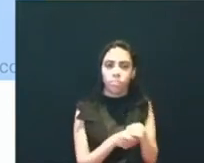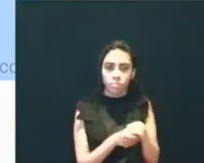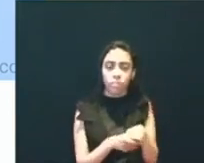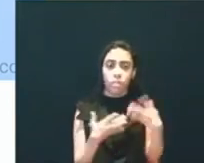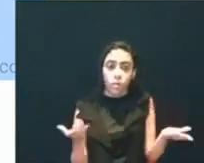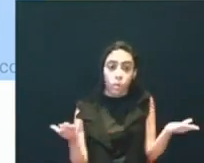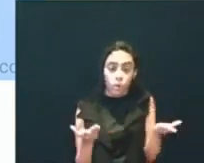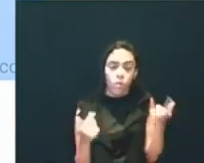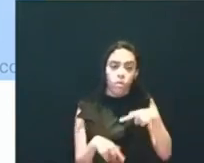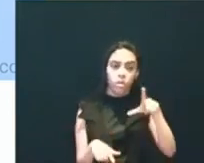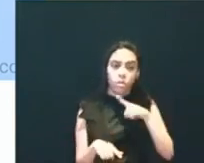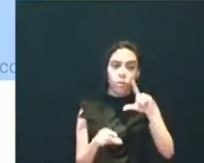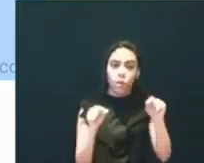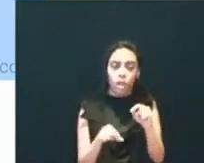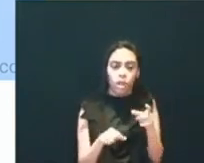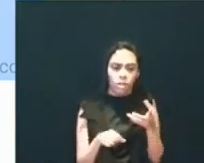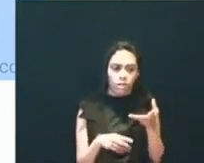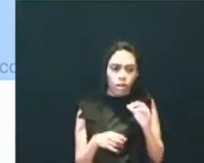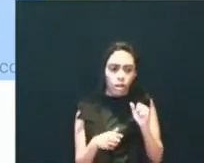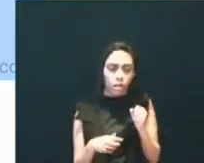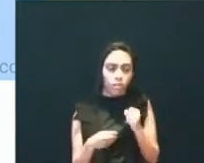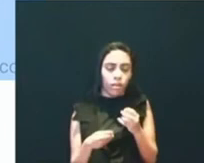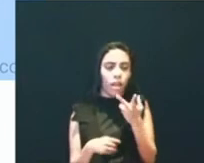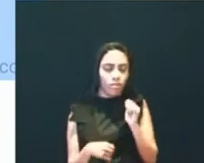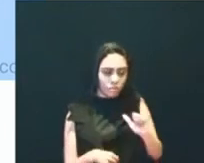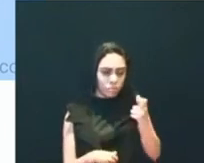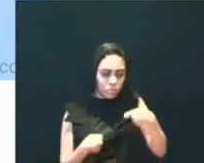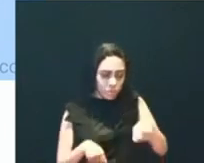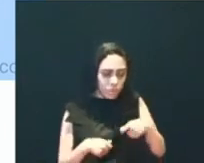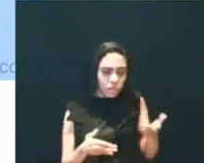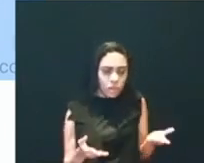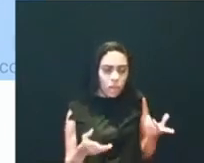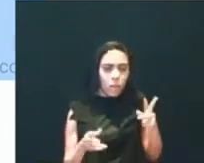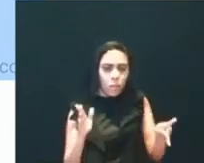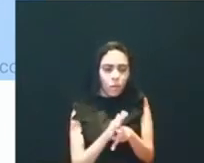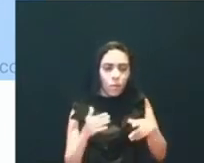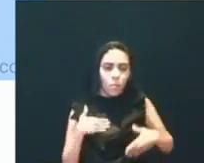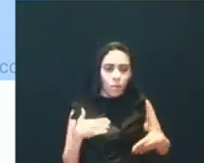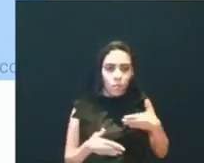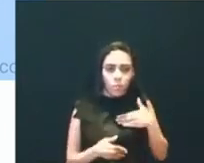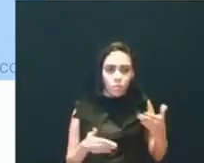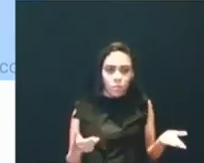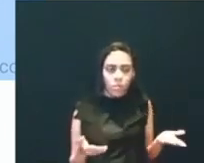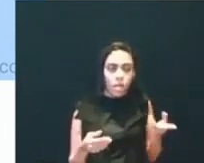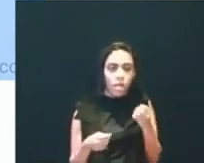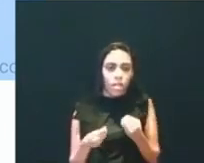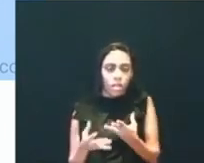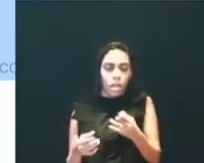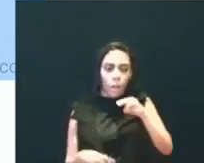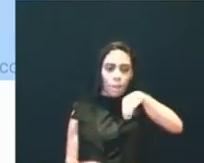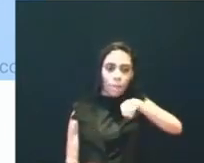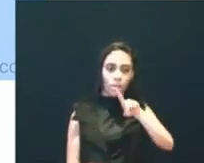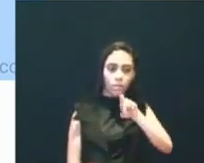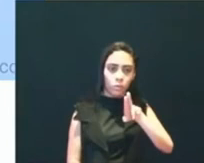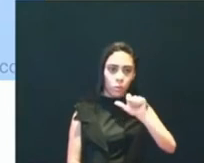Nós, hoje, praticamente não indicamos mais o transplante de medula para os pacientes com leucemia mieloide crônica. Por quê? Porque